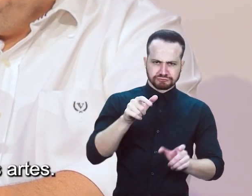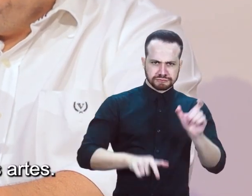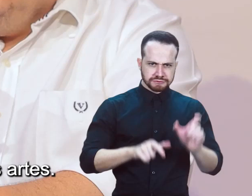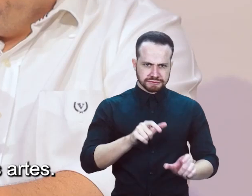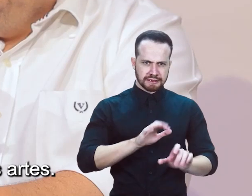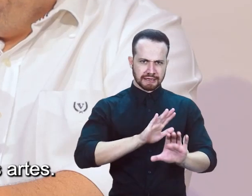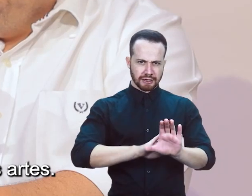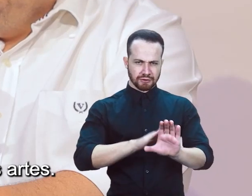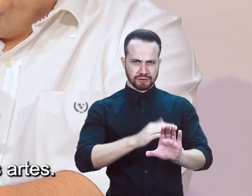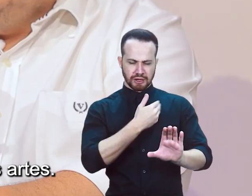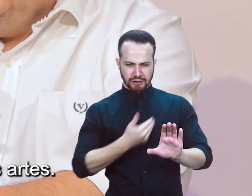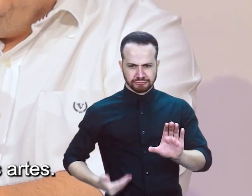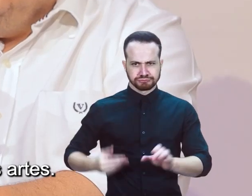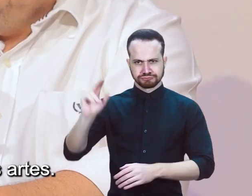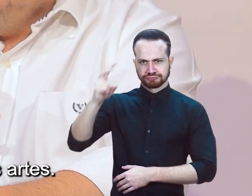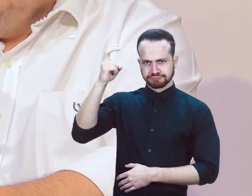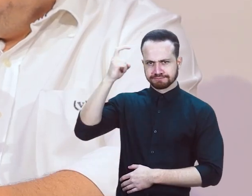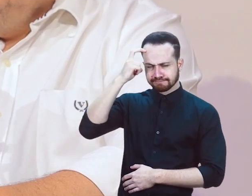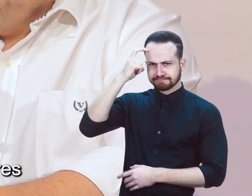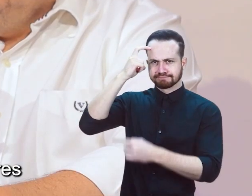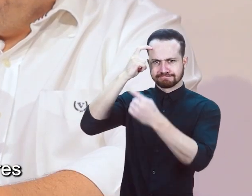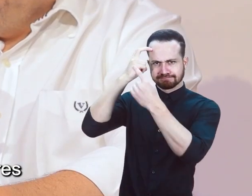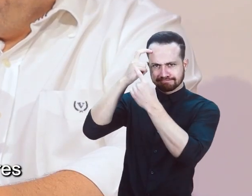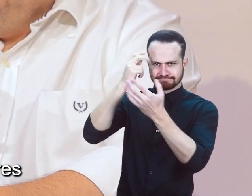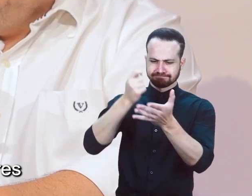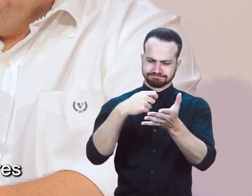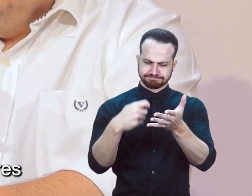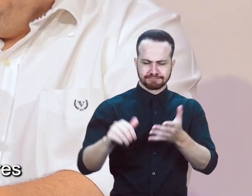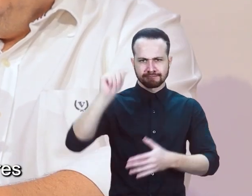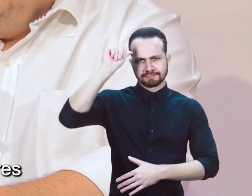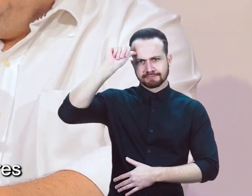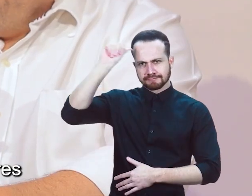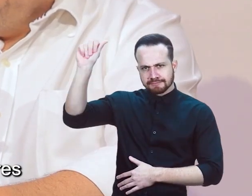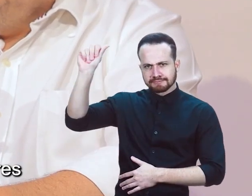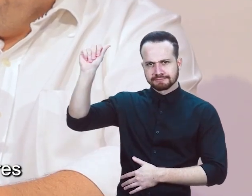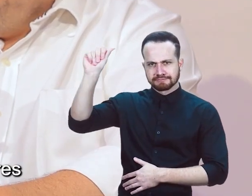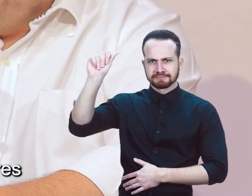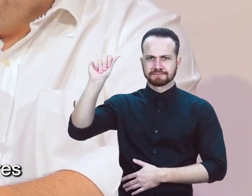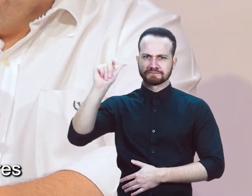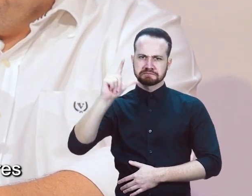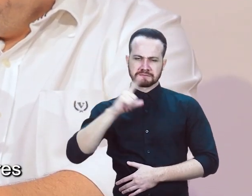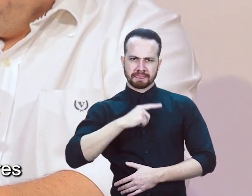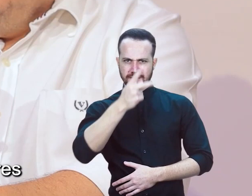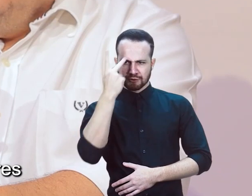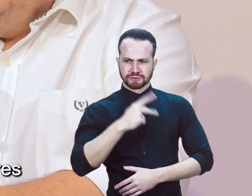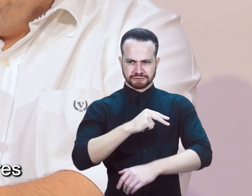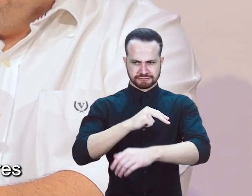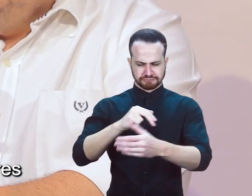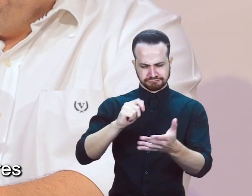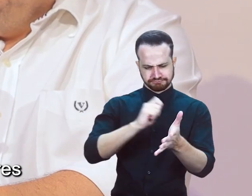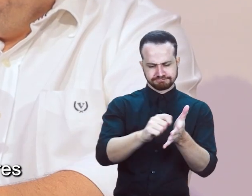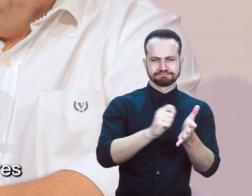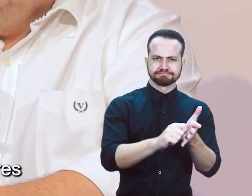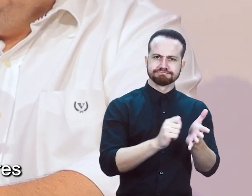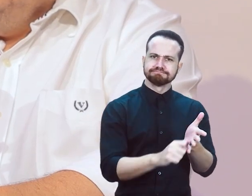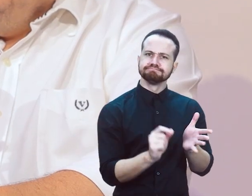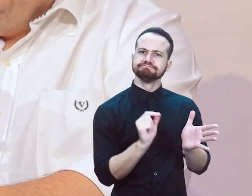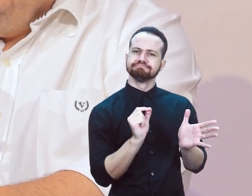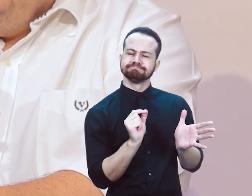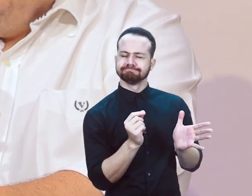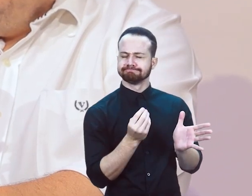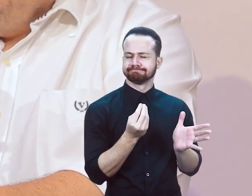pessoas ligadas à cultura, às artes, escritores, mestiços,